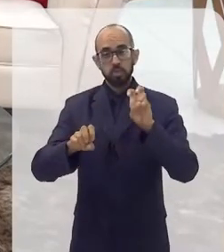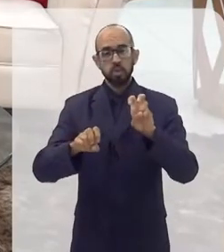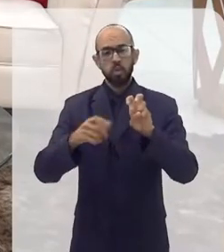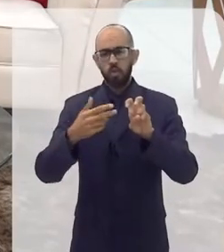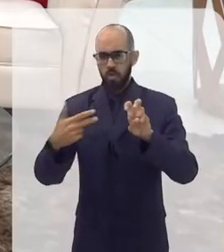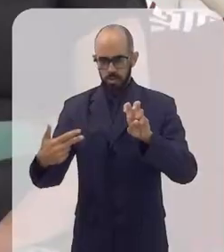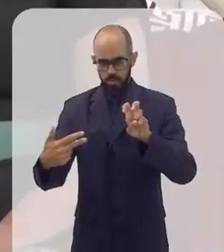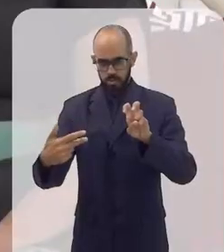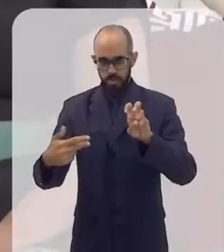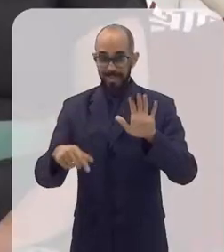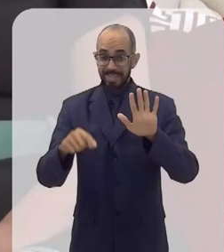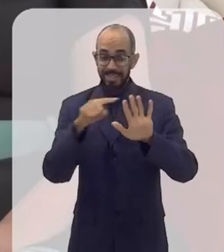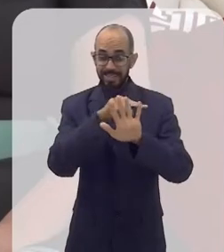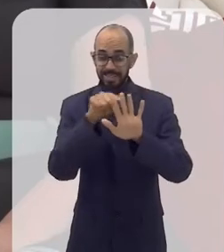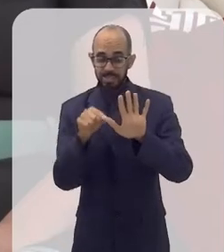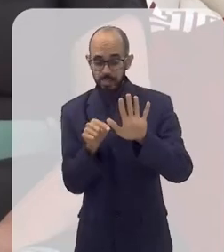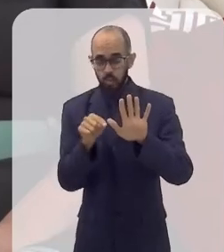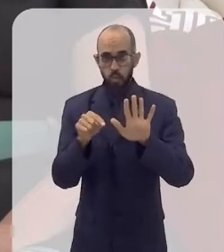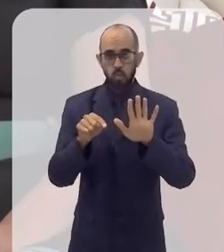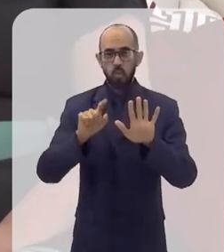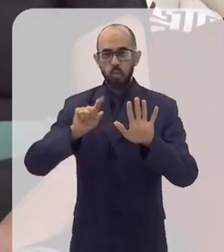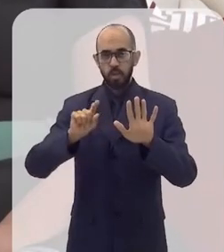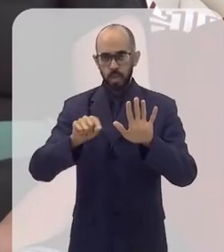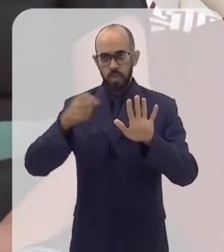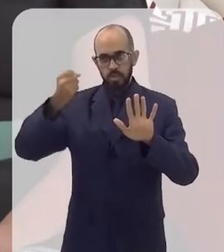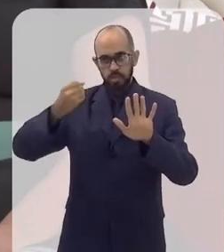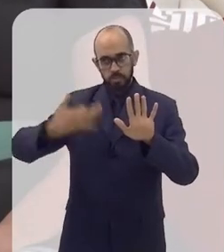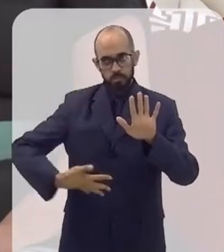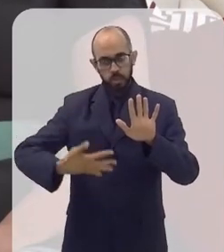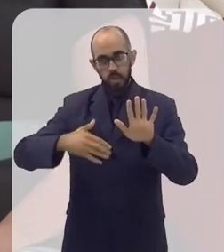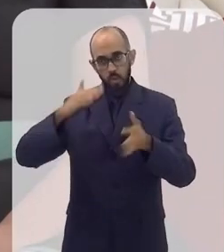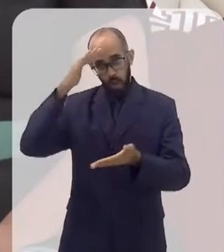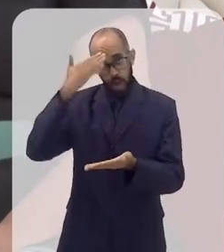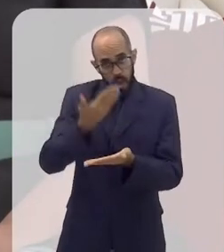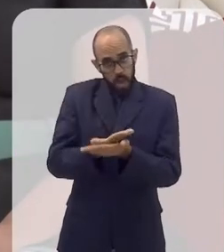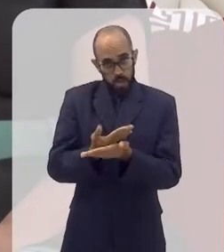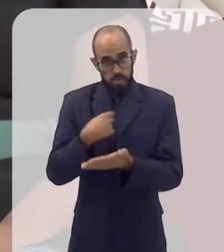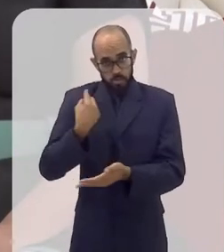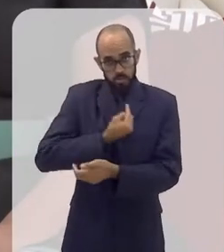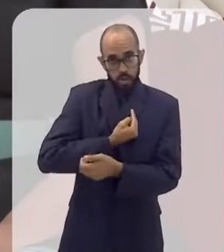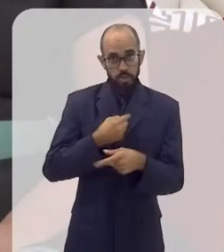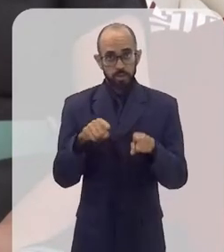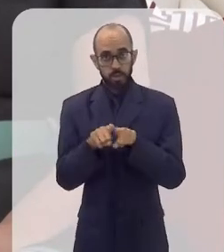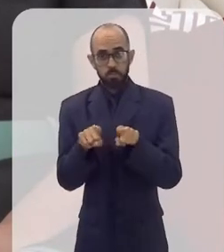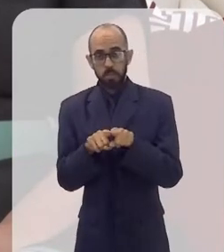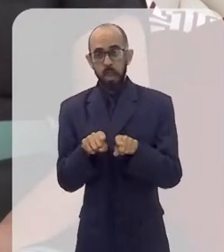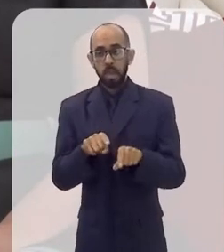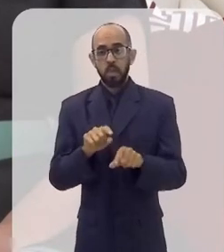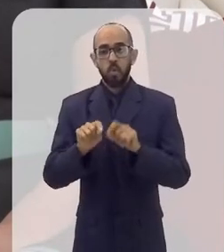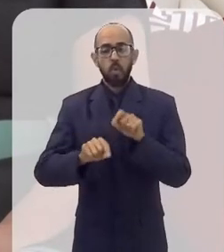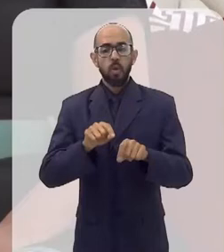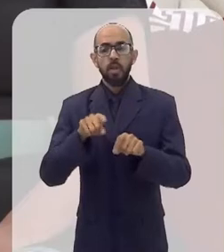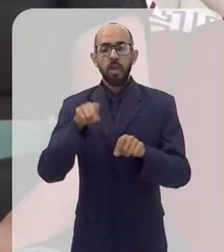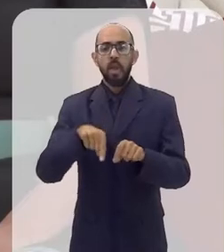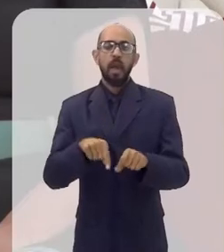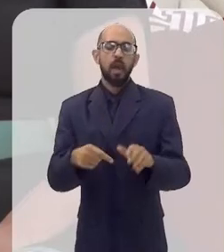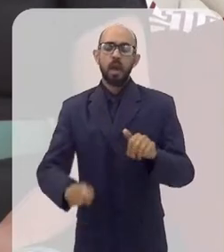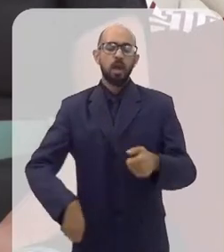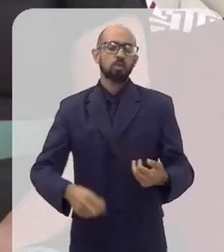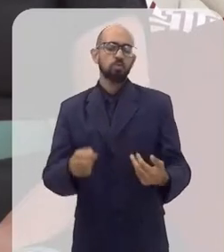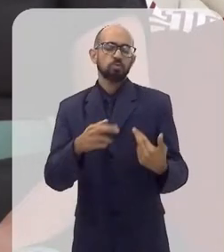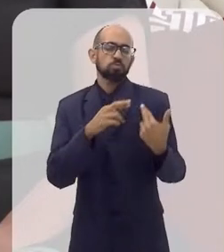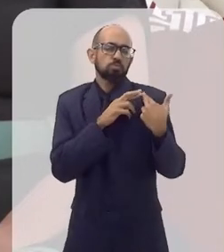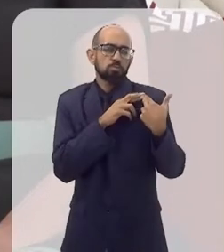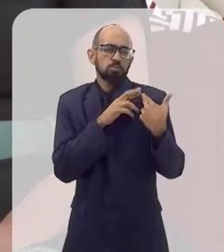lições. E lá nessas 5 lições explicam no que nós acreditamos e quais são